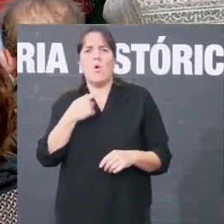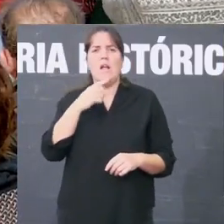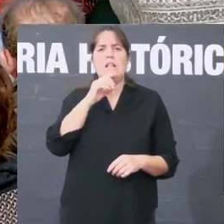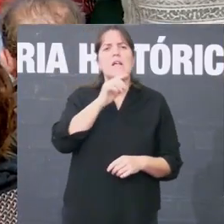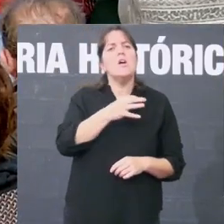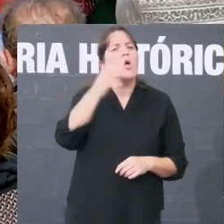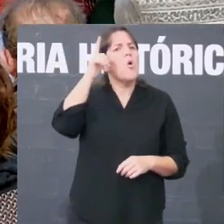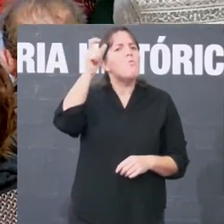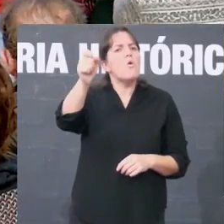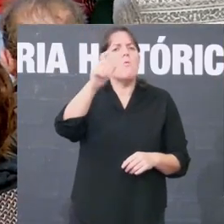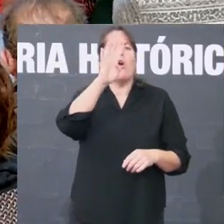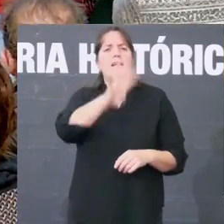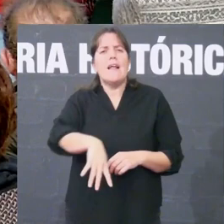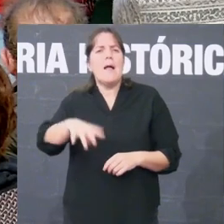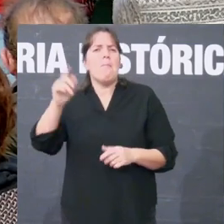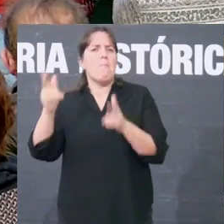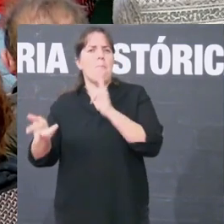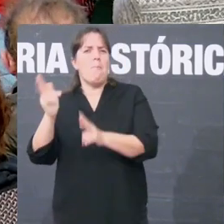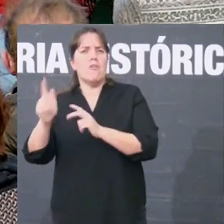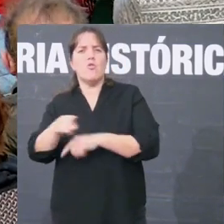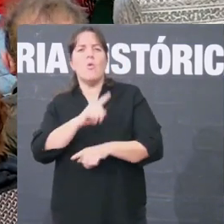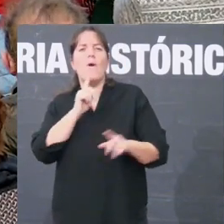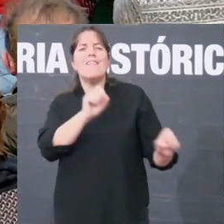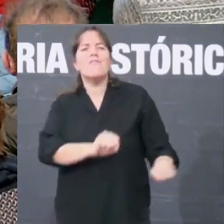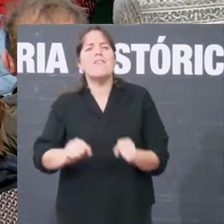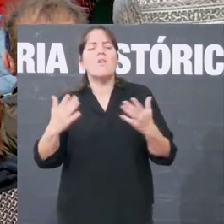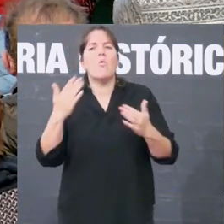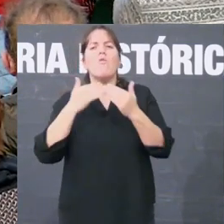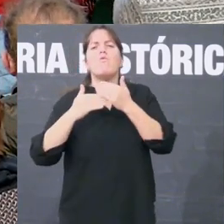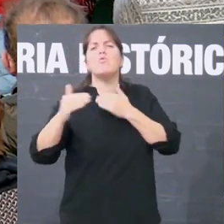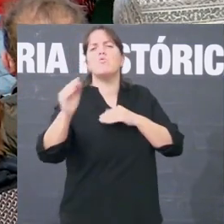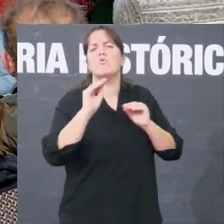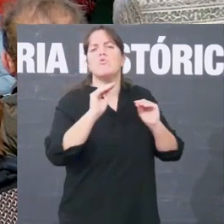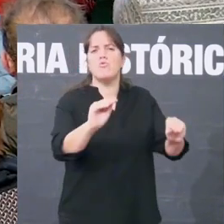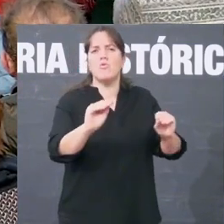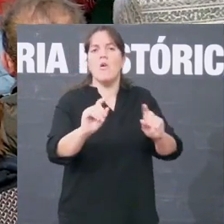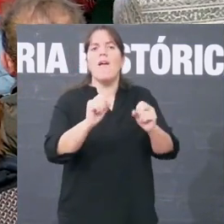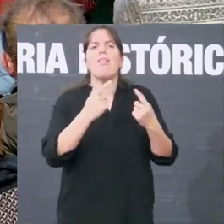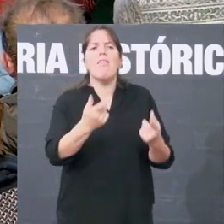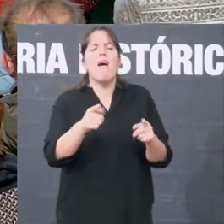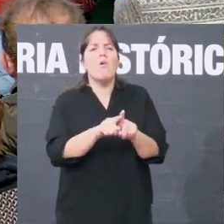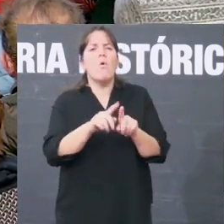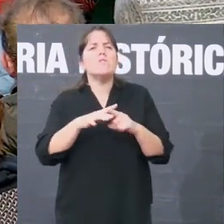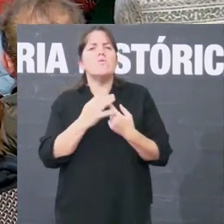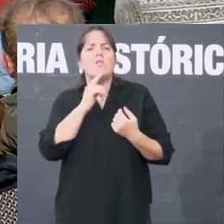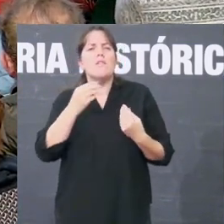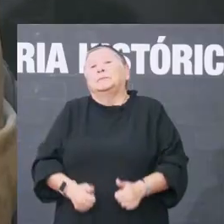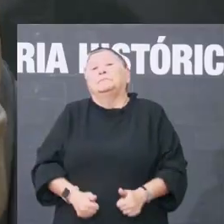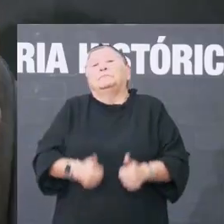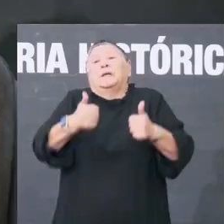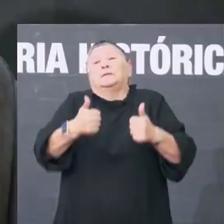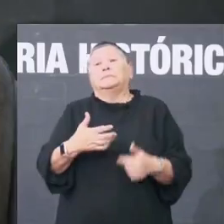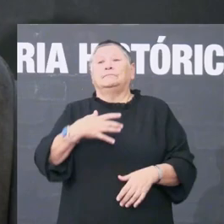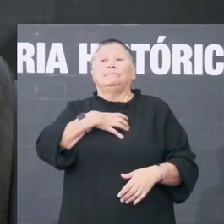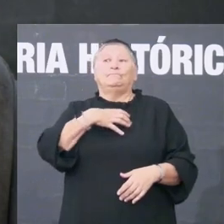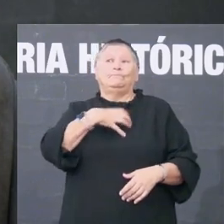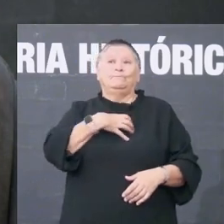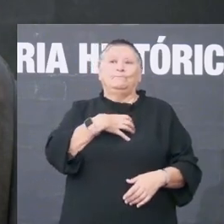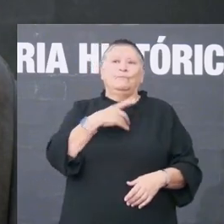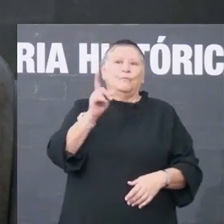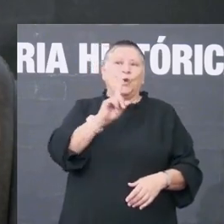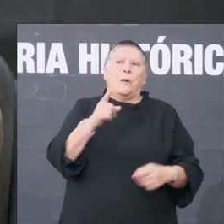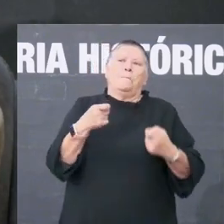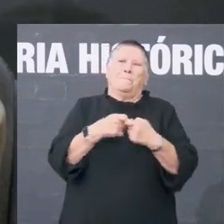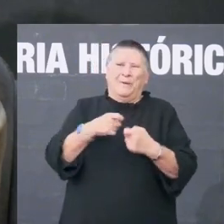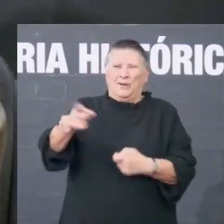seu futuro, e defender condicións de vida que che permitan vivir e traballar no teu país, iso é para levar a cabeza ben alta. Pero creo que temos o dereito,